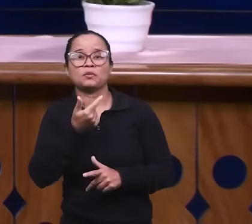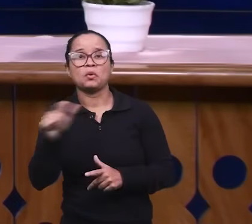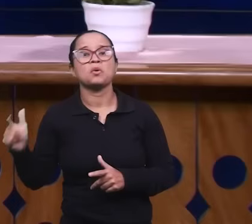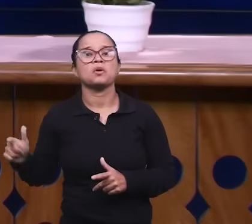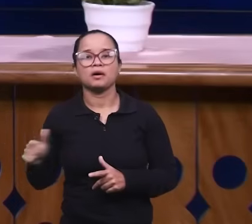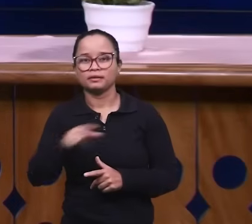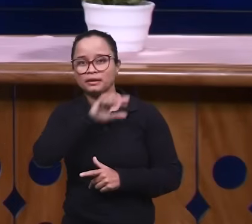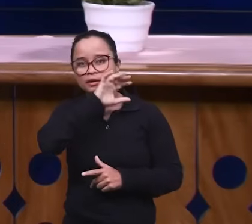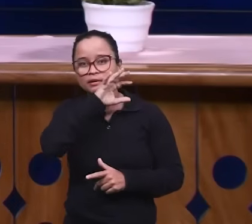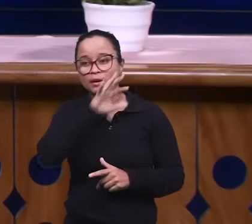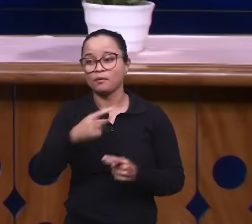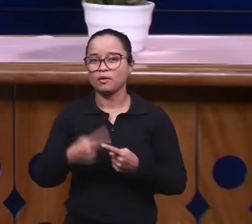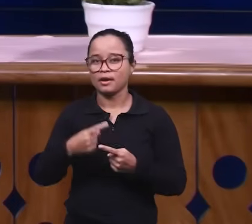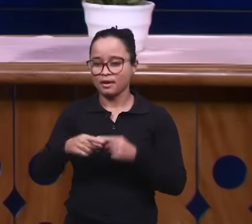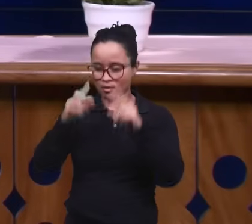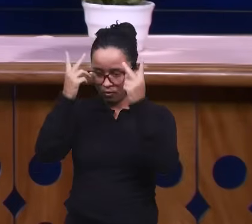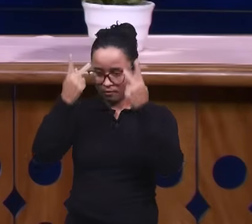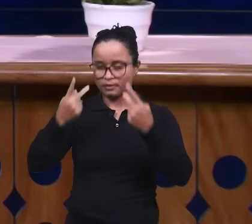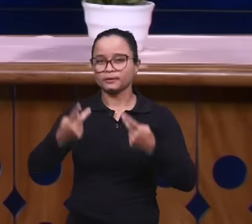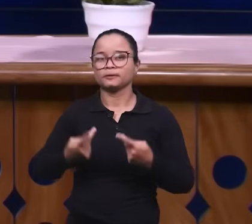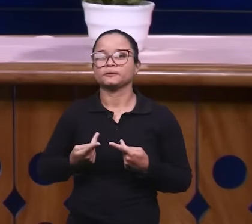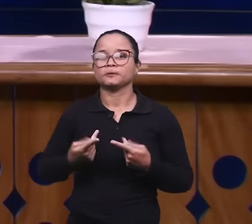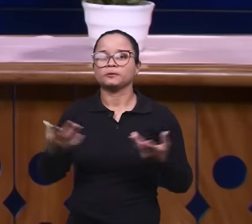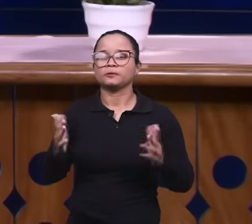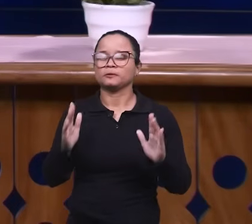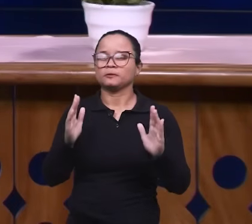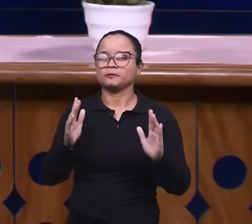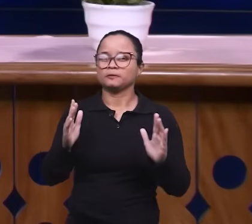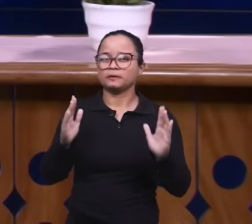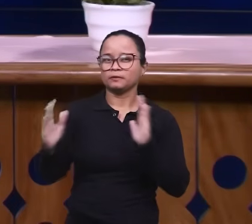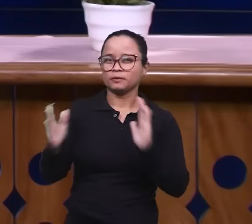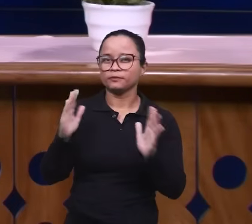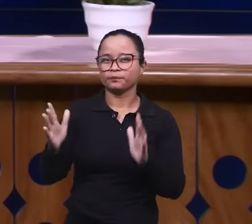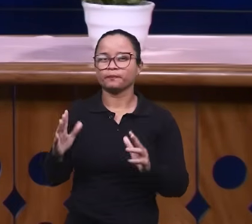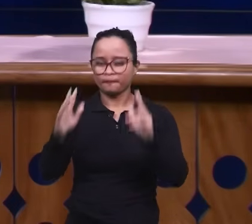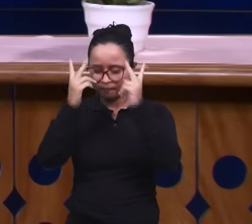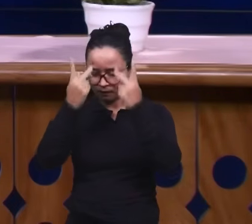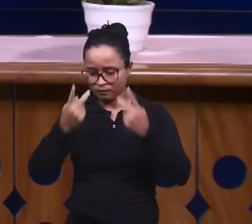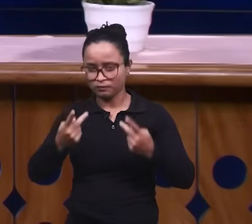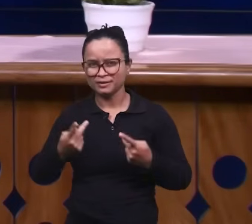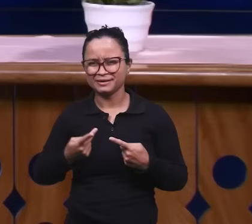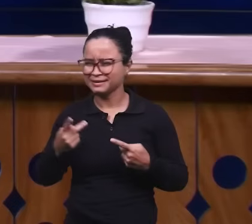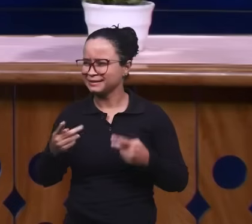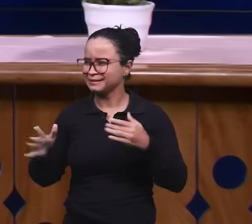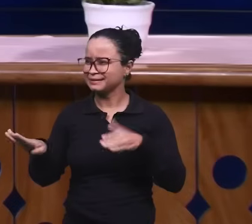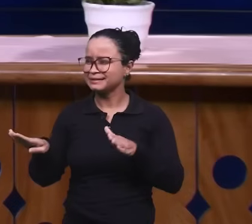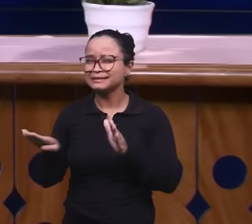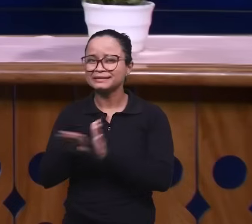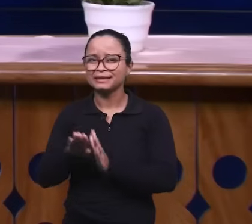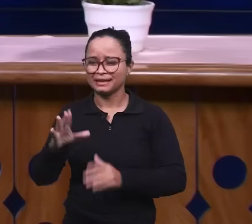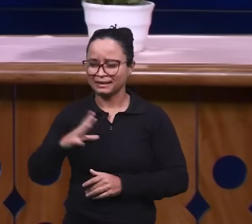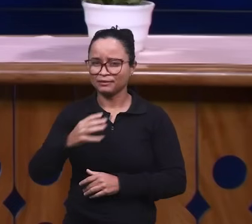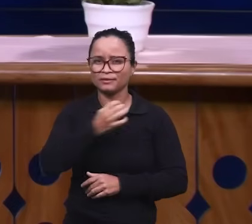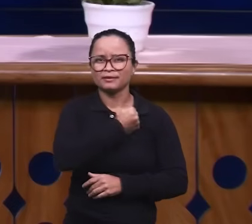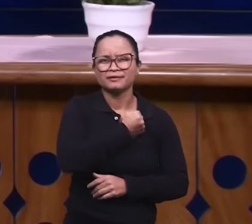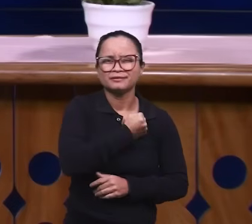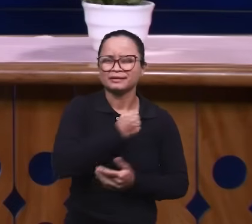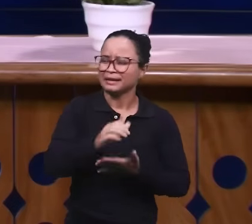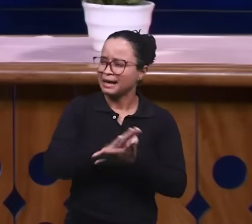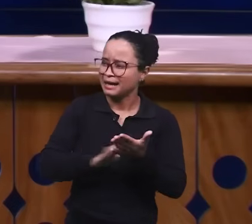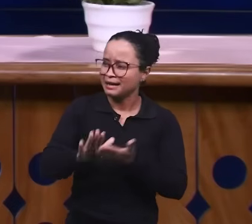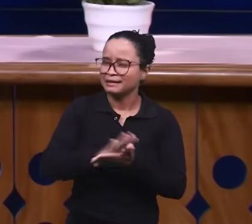que é a figura do homem dos últimos dias, do homem que está chegando sem salvação, o homem bruto, o